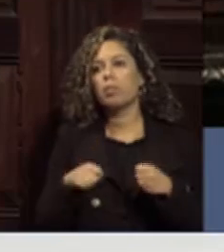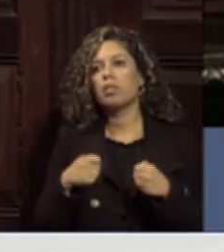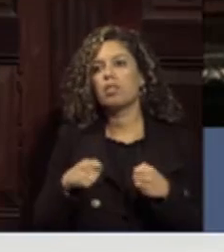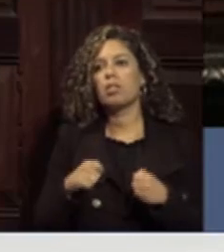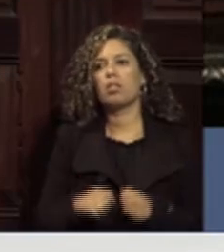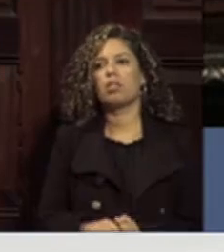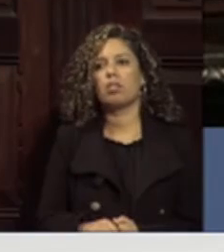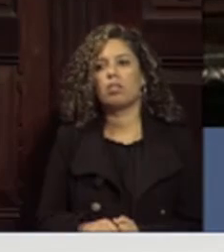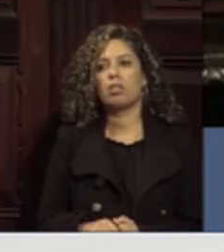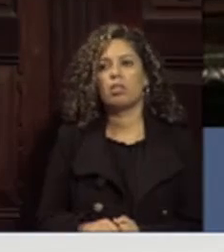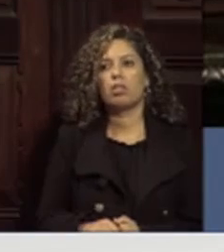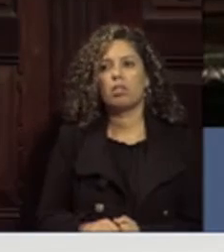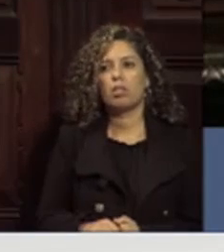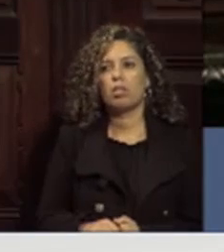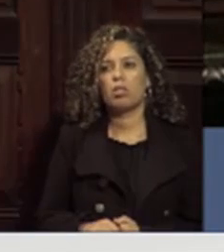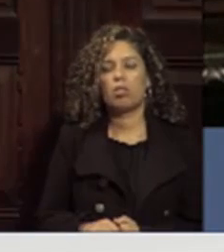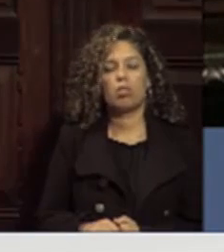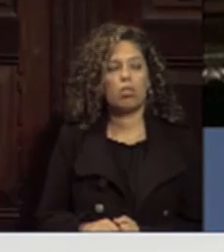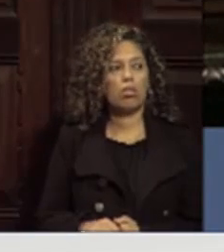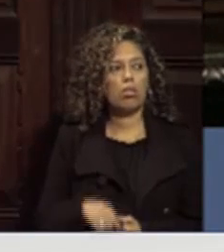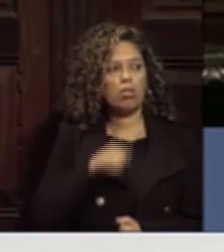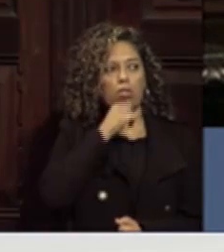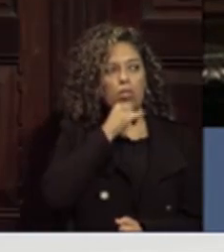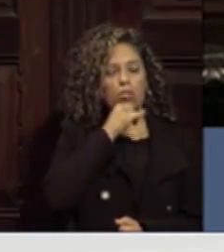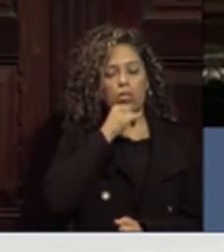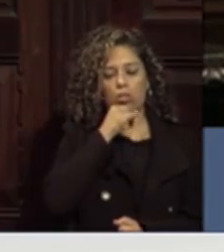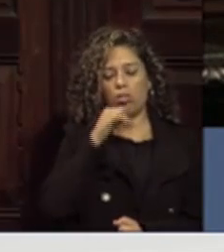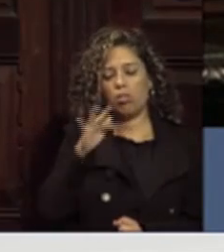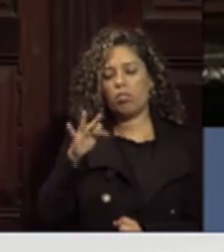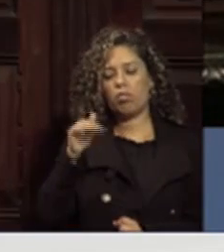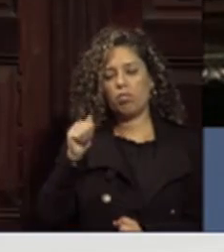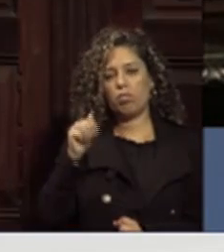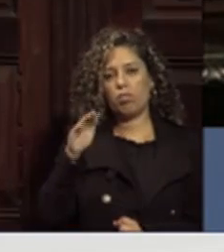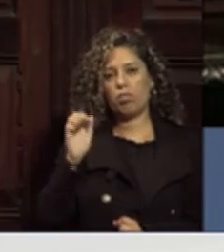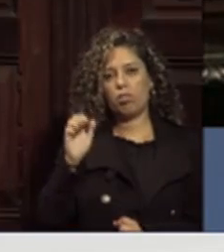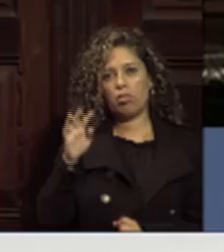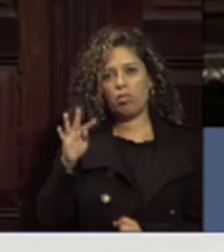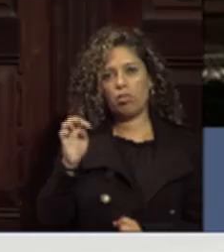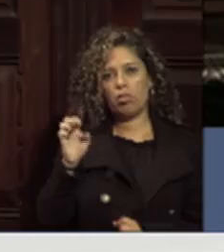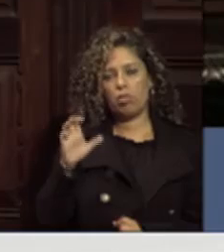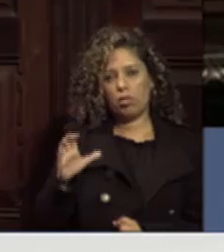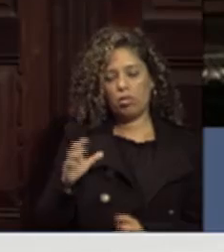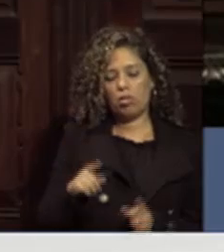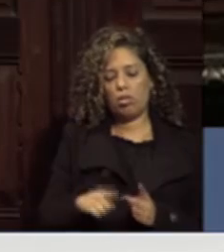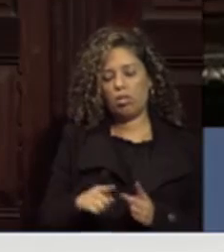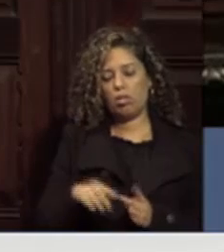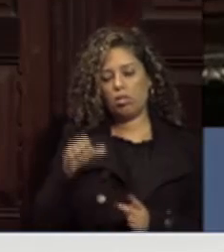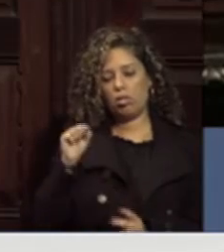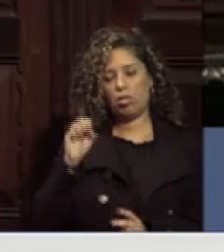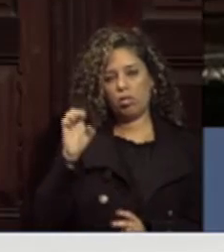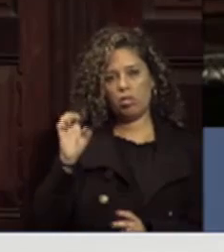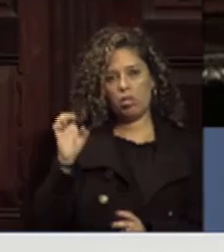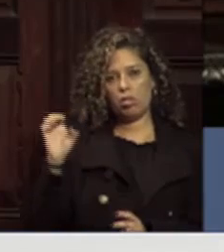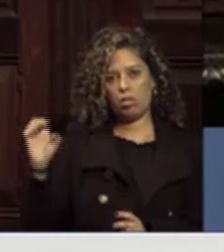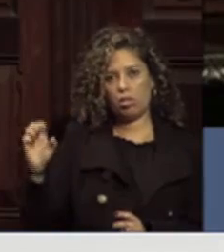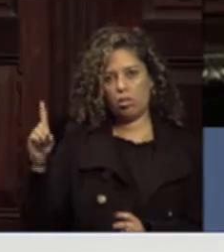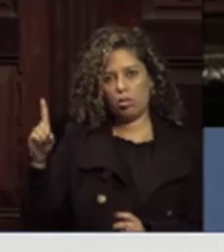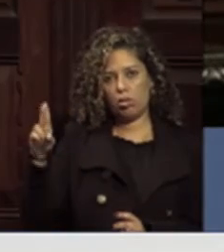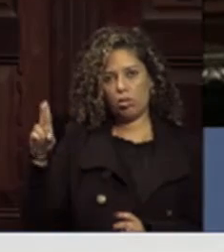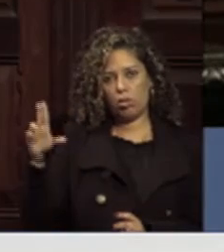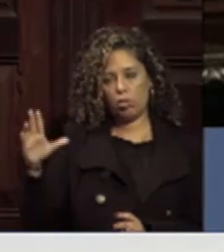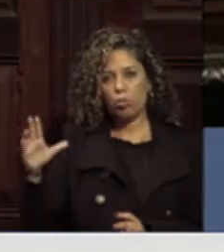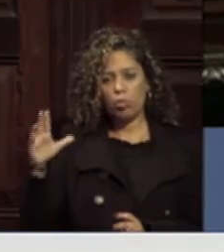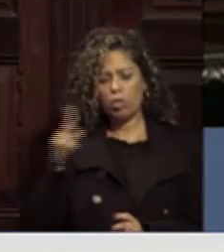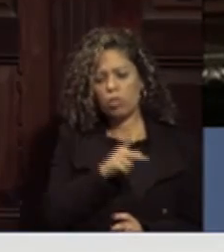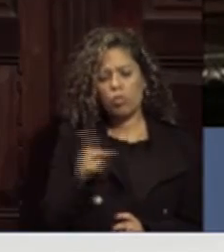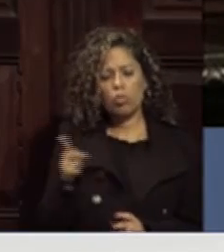SEDUC nessa questão das escolas profissionalizantes do campo. E a meta 3 do plano determinava que em